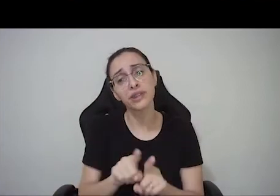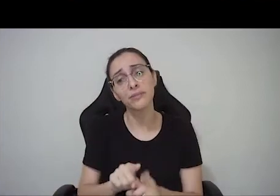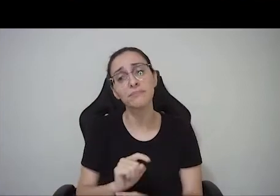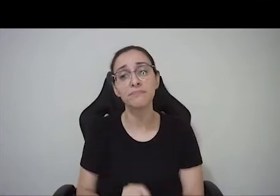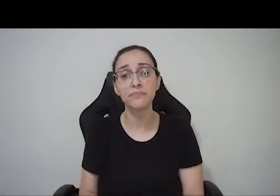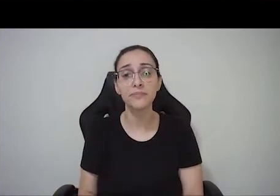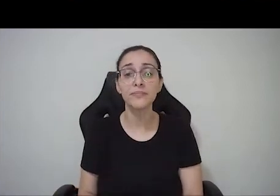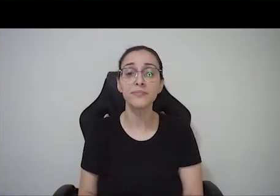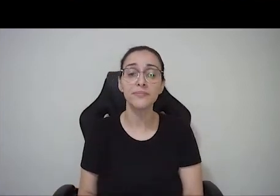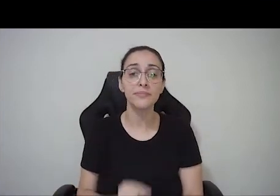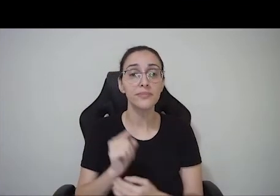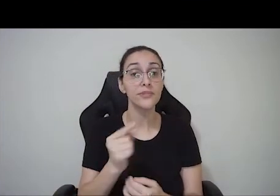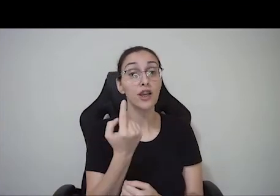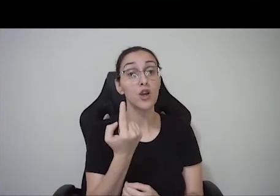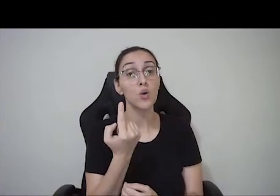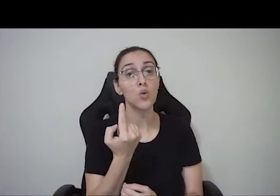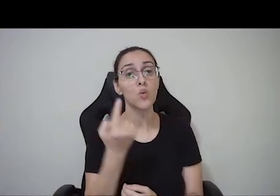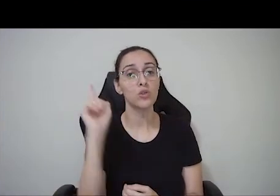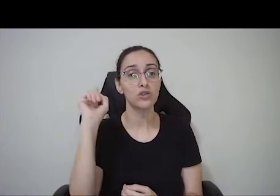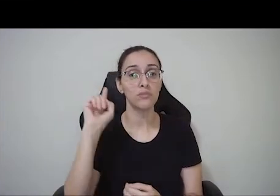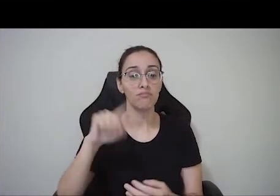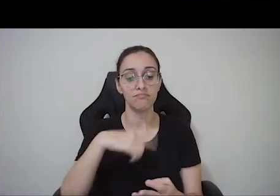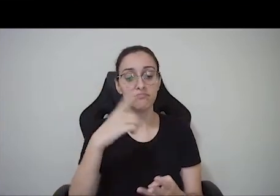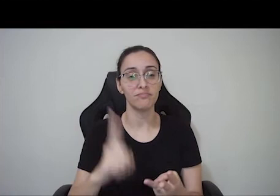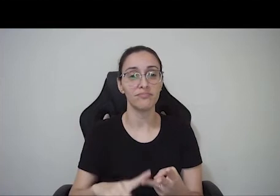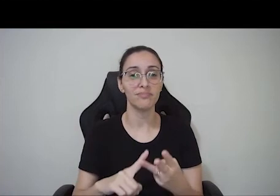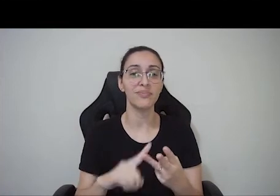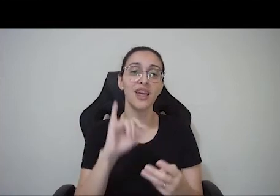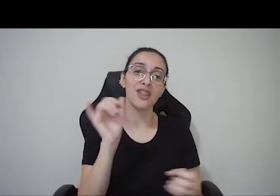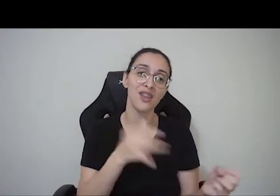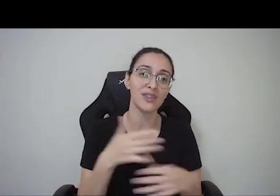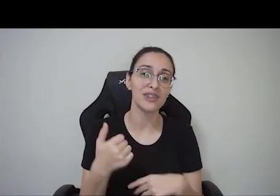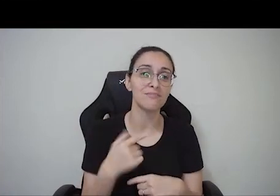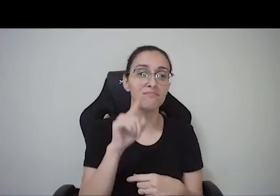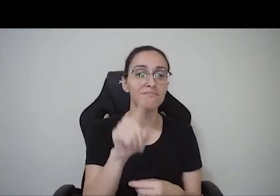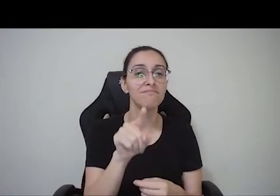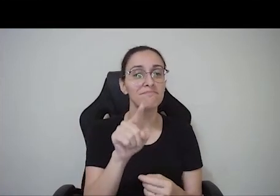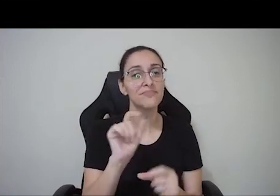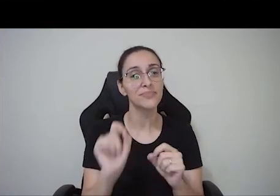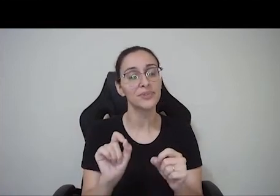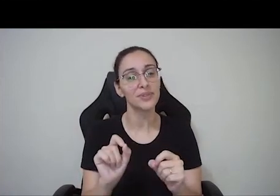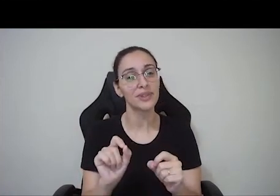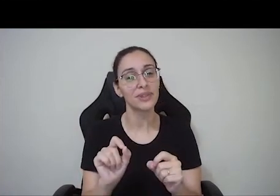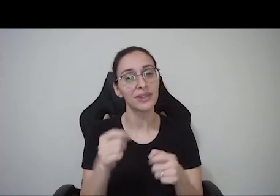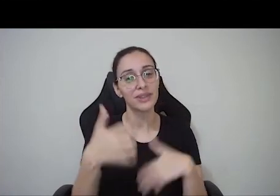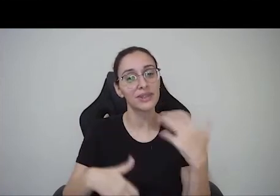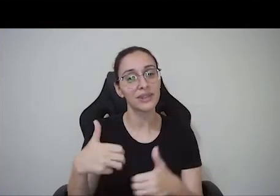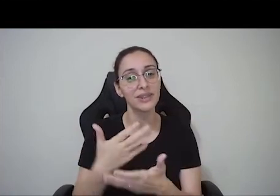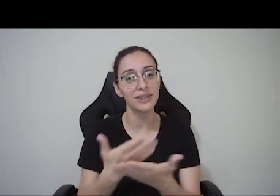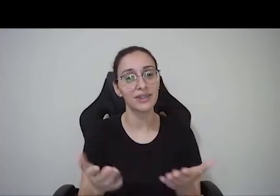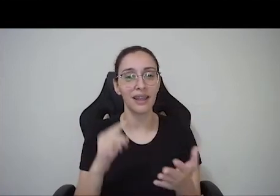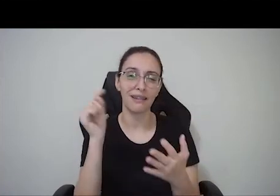E por último, traz a inovação. E o primeiro deles é a questão, poderíamos listar